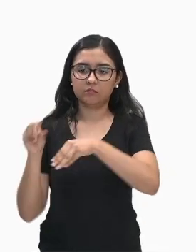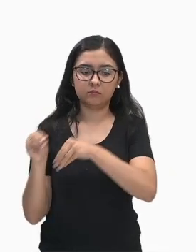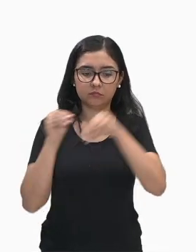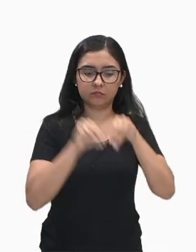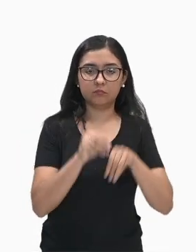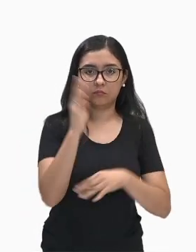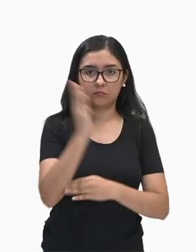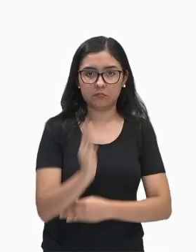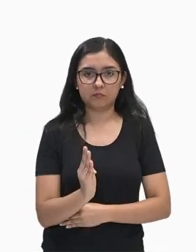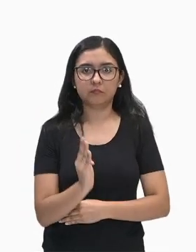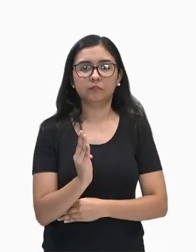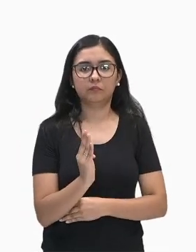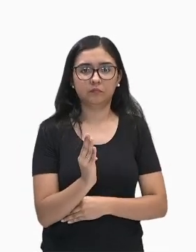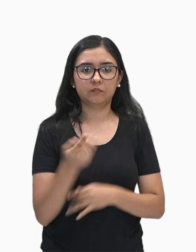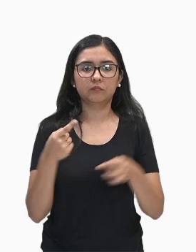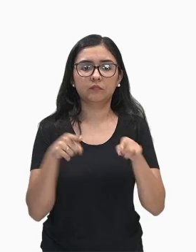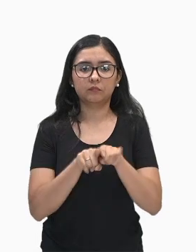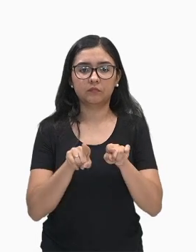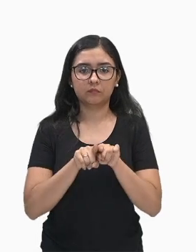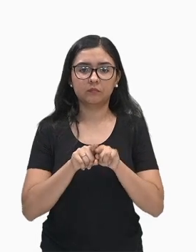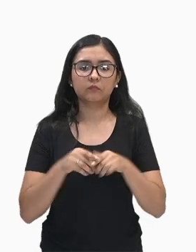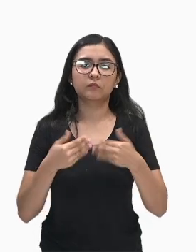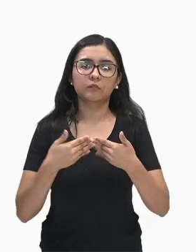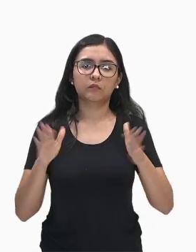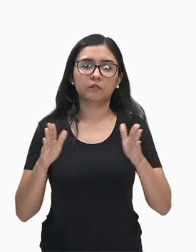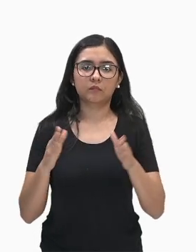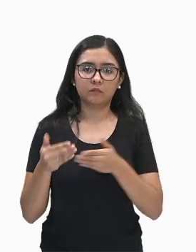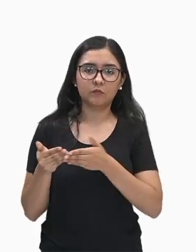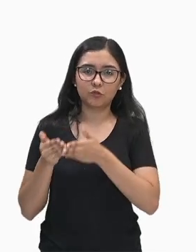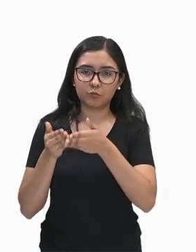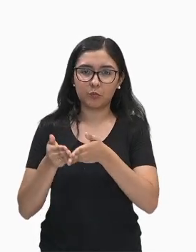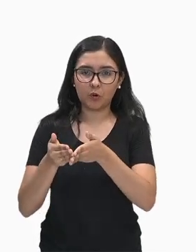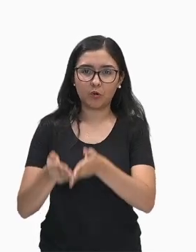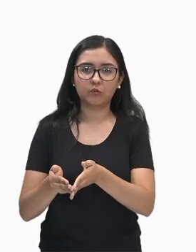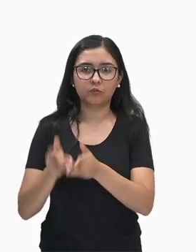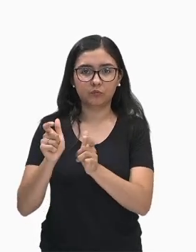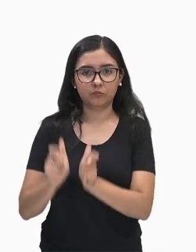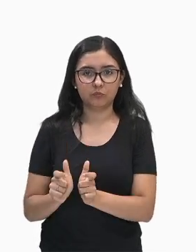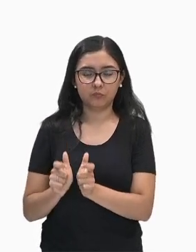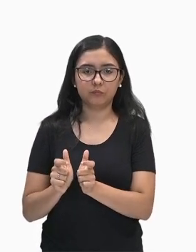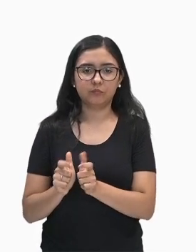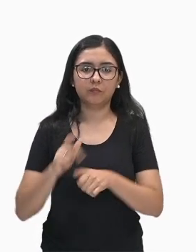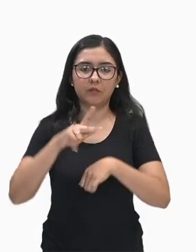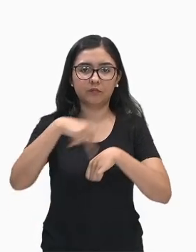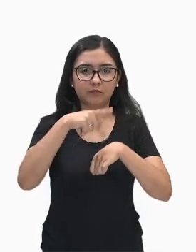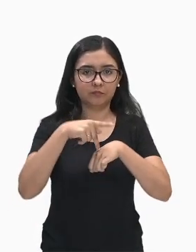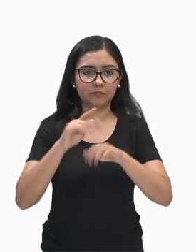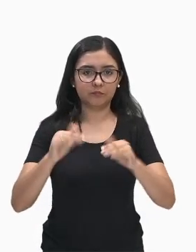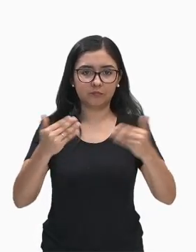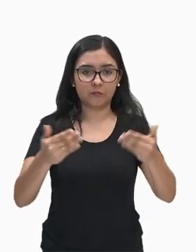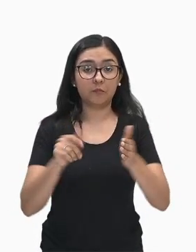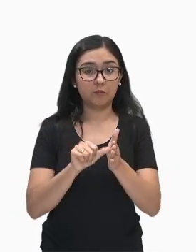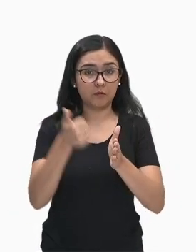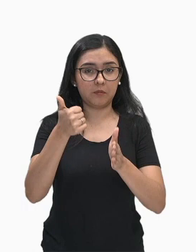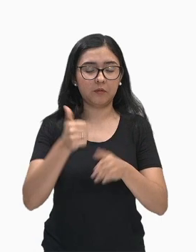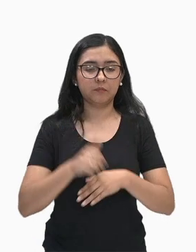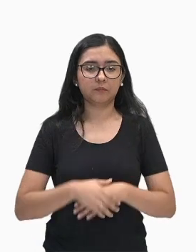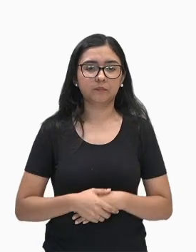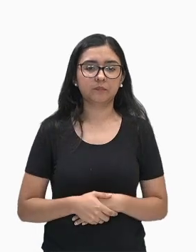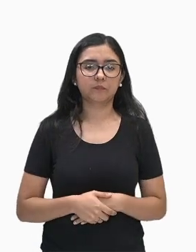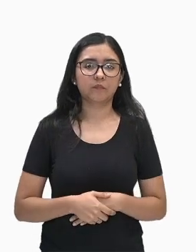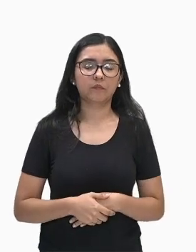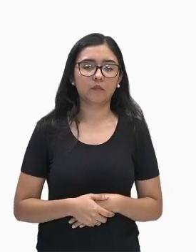Brasil e com a posterior abertura dos portos para as nações amigas. Esse é o primeiro passo. No